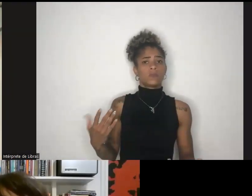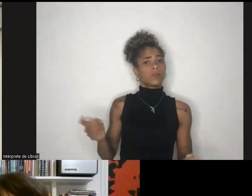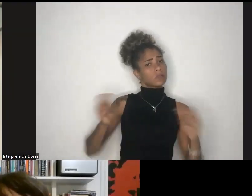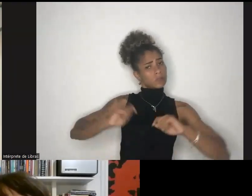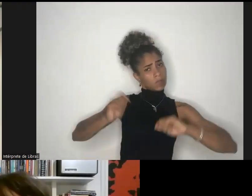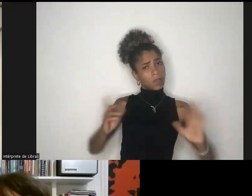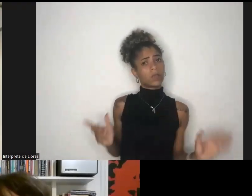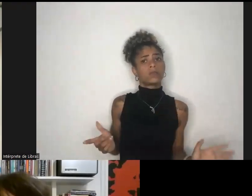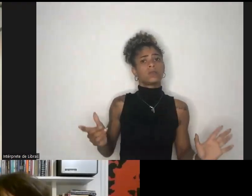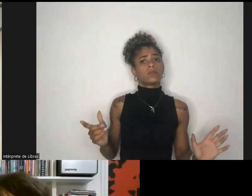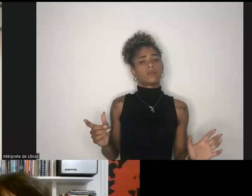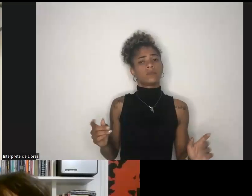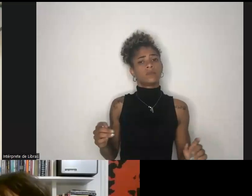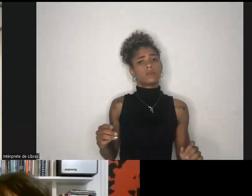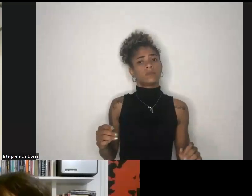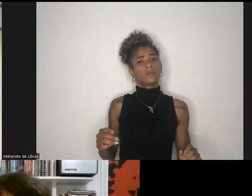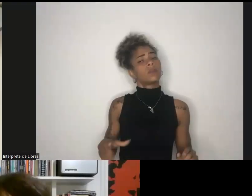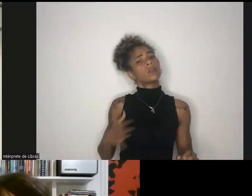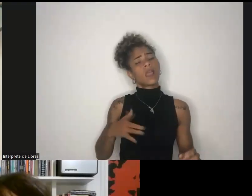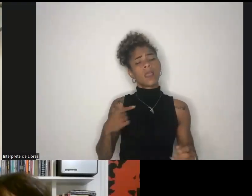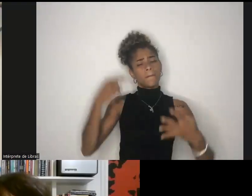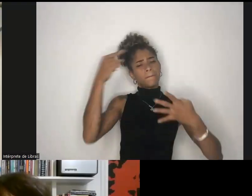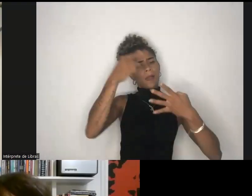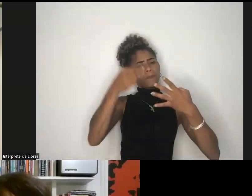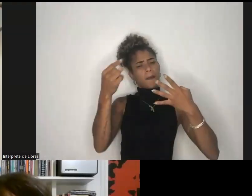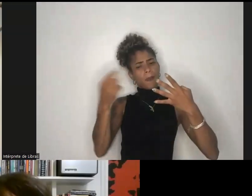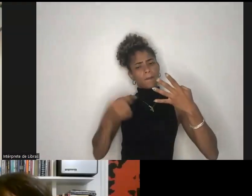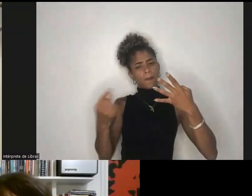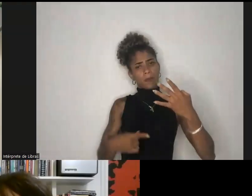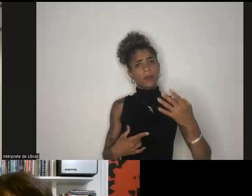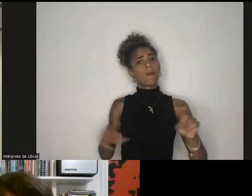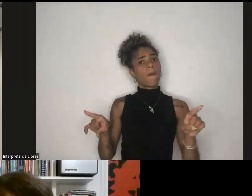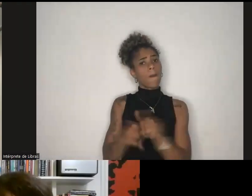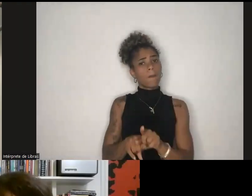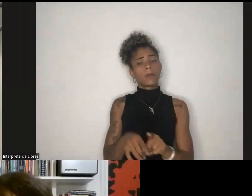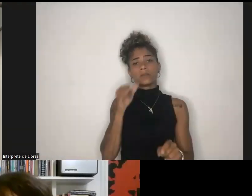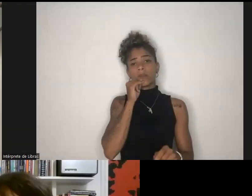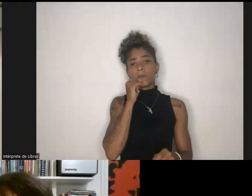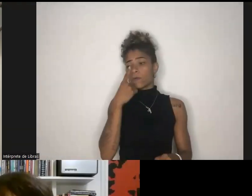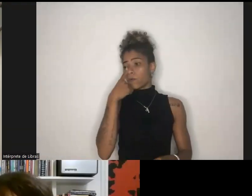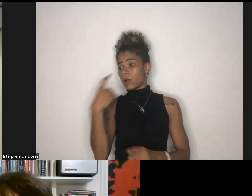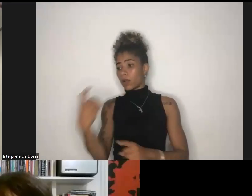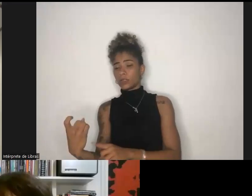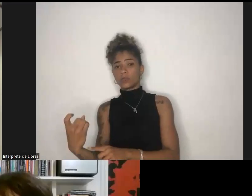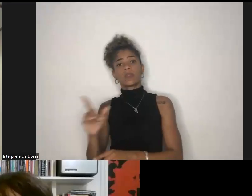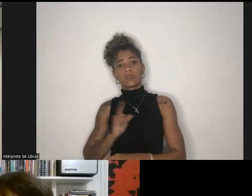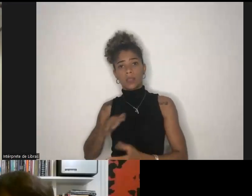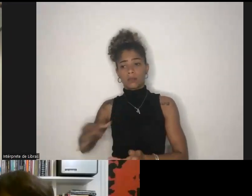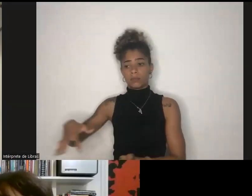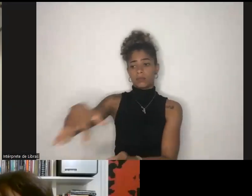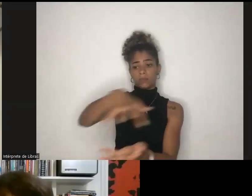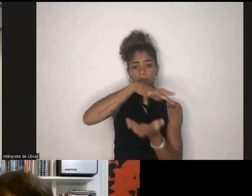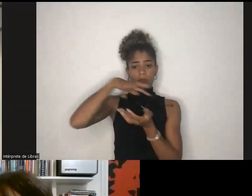então assim envolve muitas questões e o descarte ele tem que ter envolvimento de cooperativas